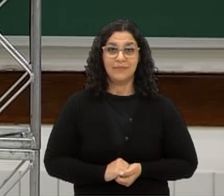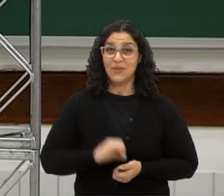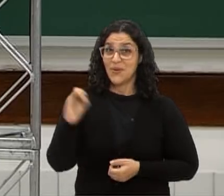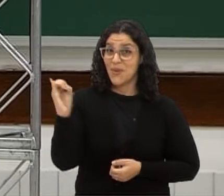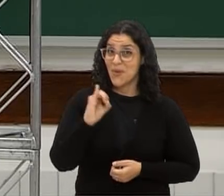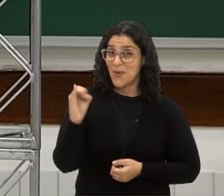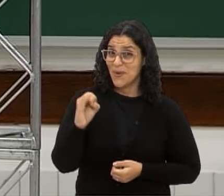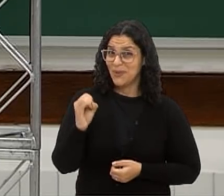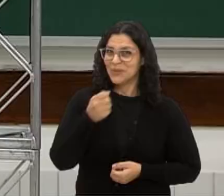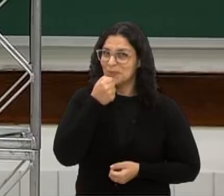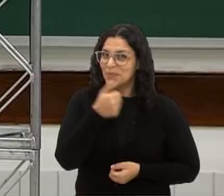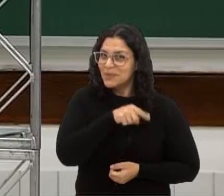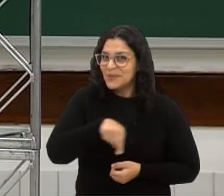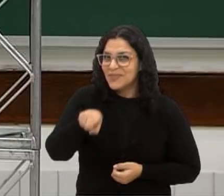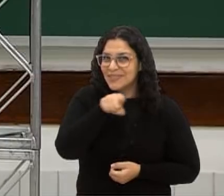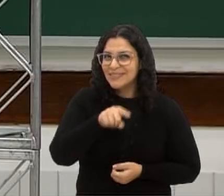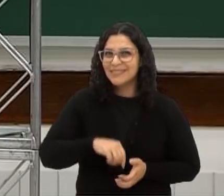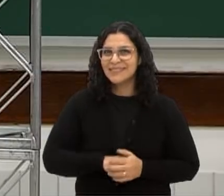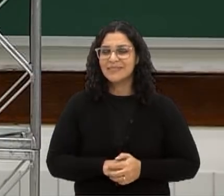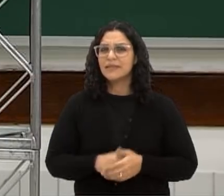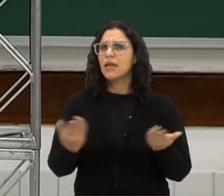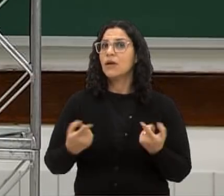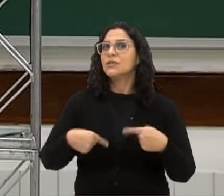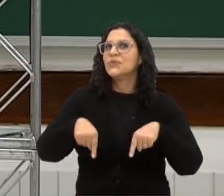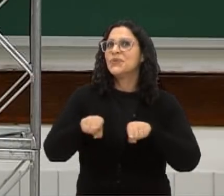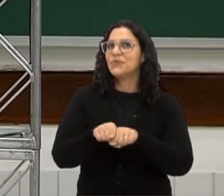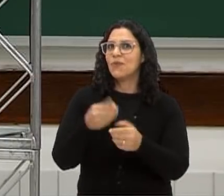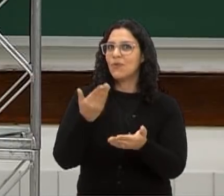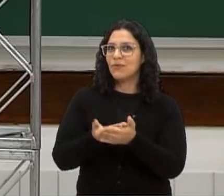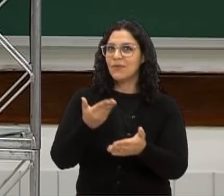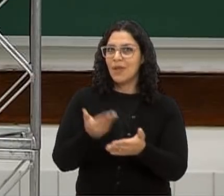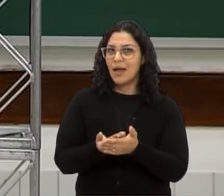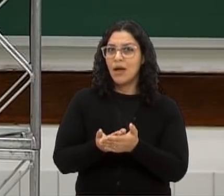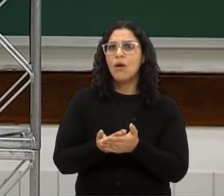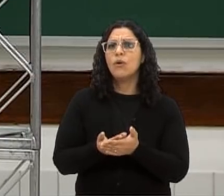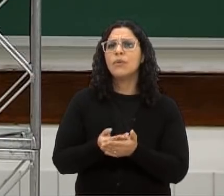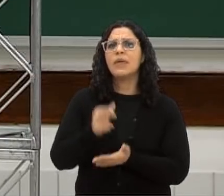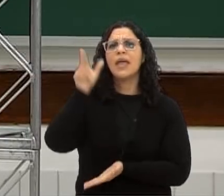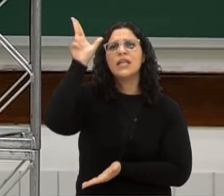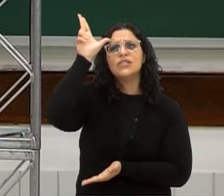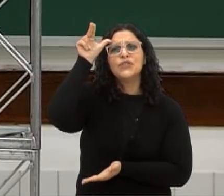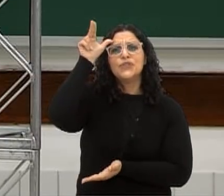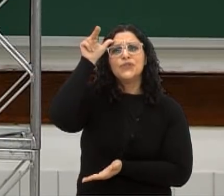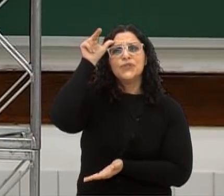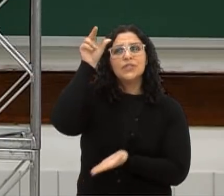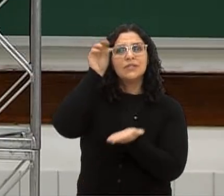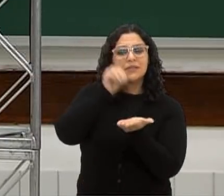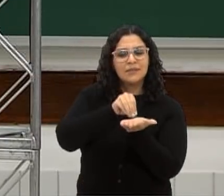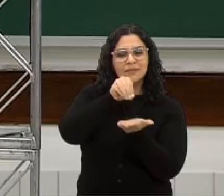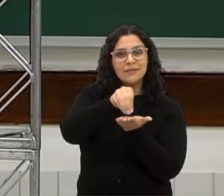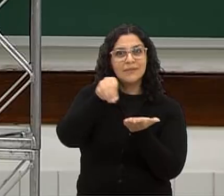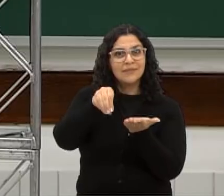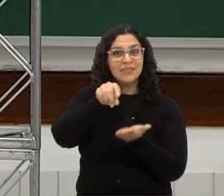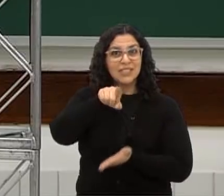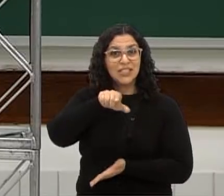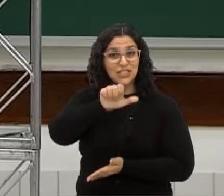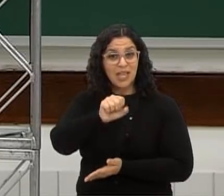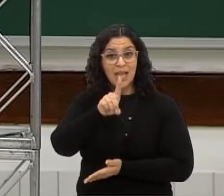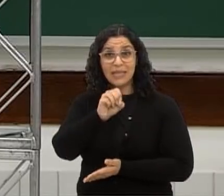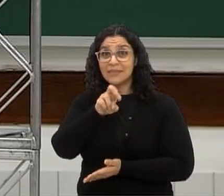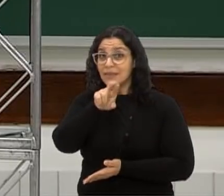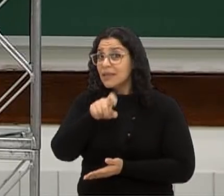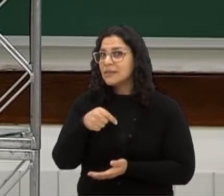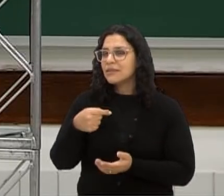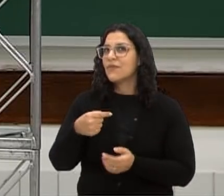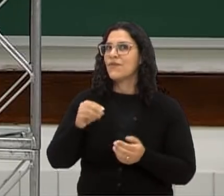Olá pessoal, tudo bem com vocês? Mais uma vez aqui na aula de xadrez, essa é a nossa penúltima aula, né? Vamos